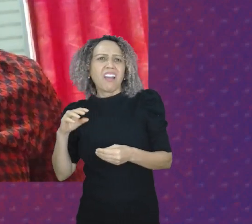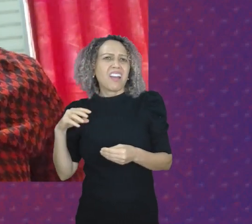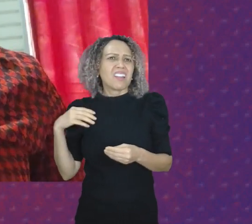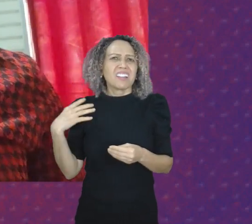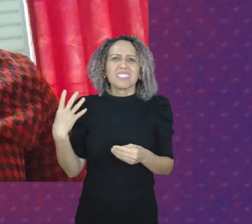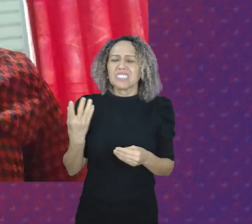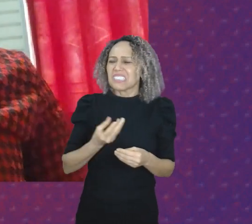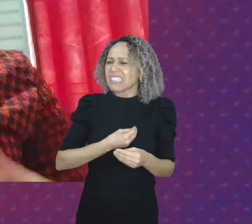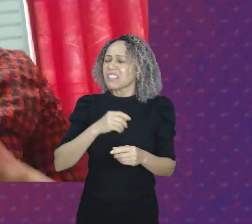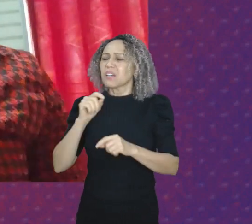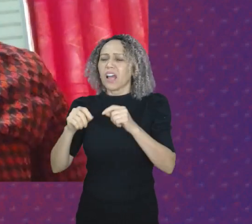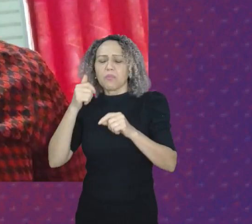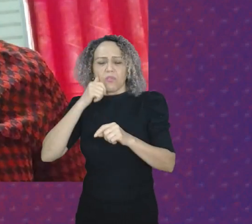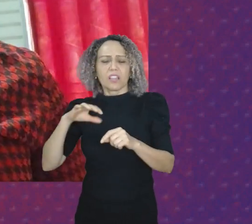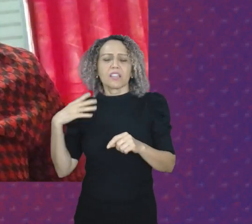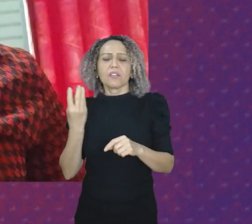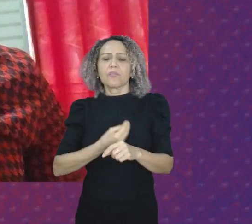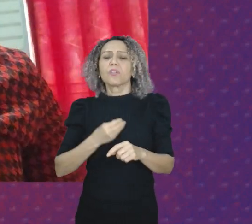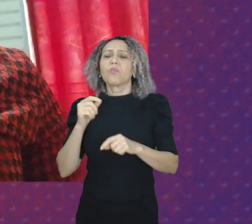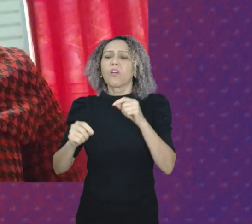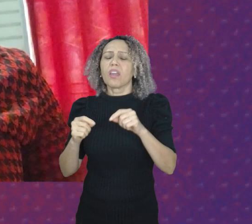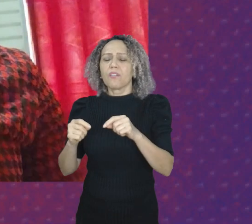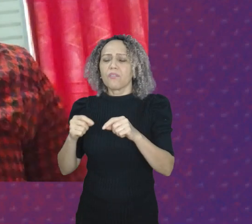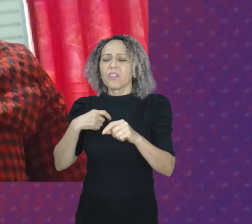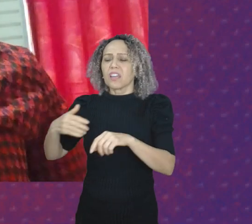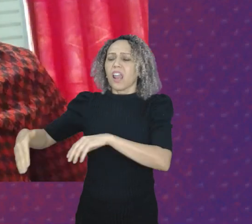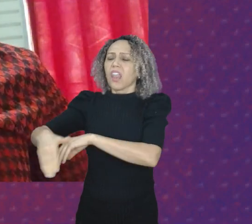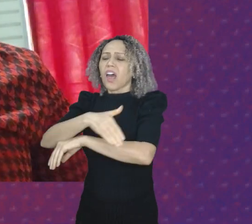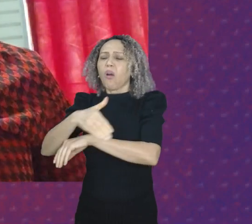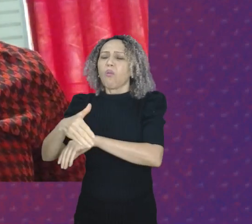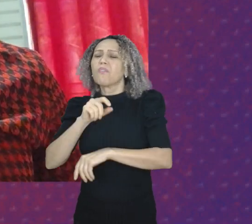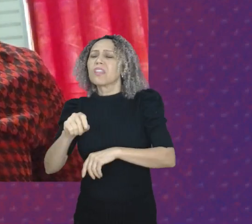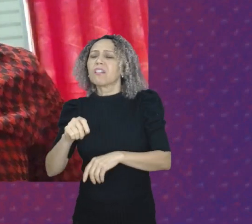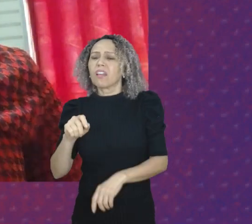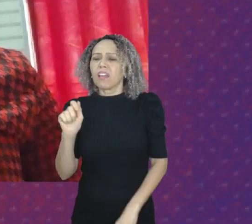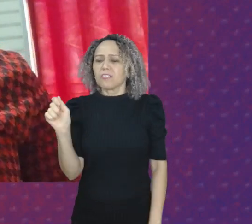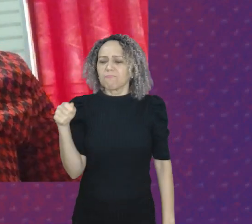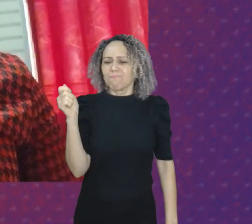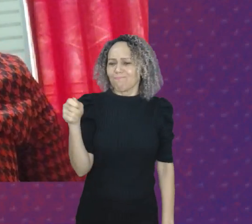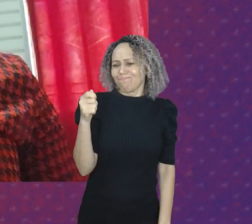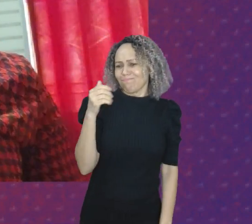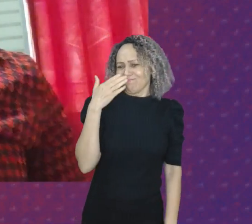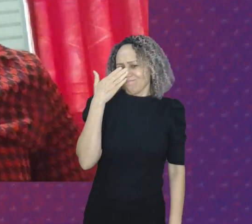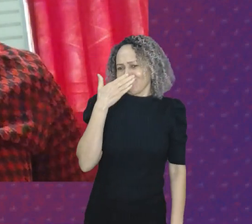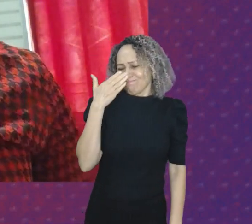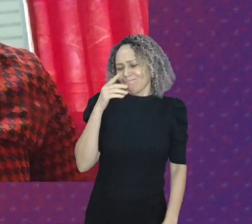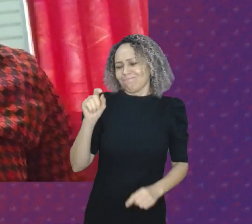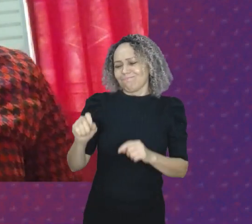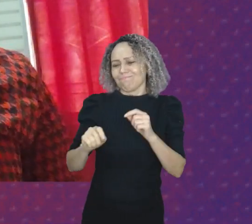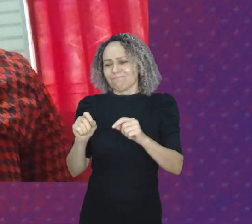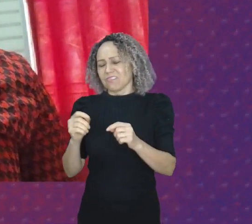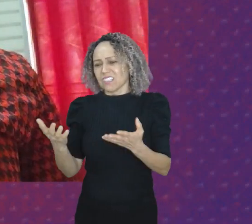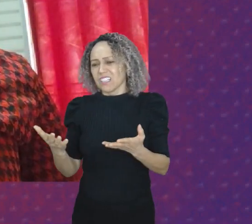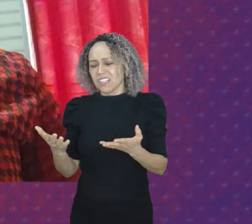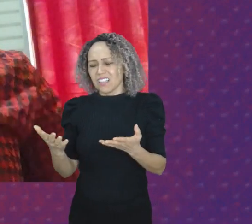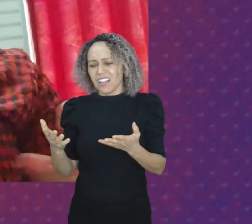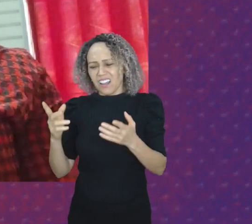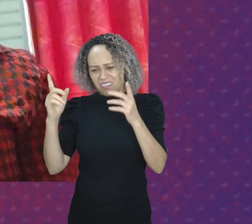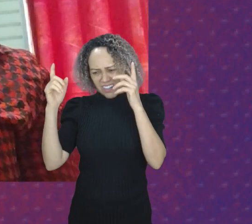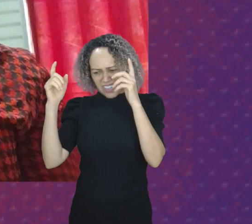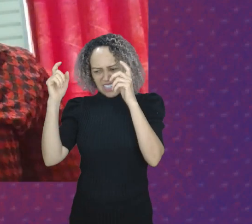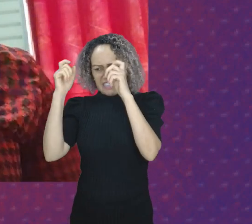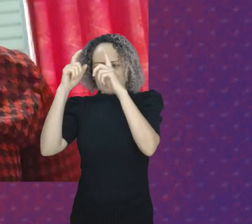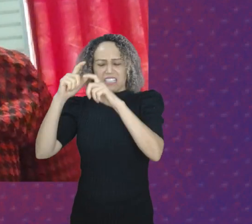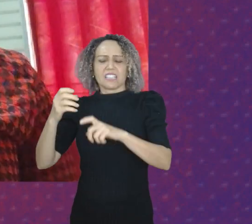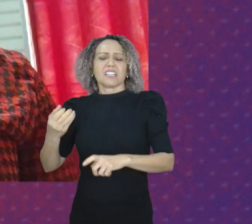gente sabe que ela estando nas ruas, ela vai ter uma vida social bem mais dificultosa do que as outras.